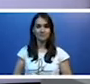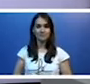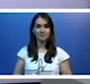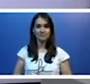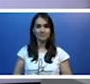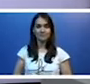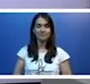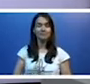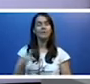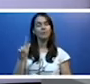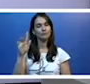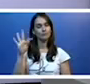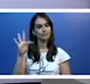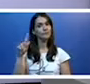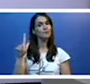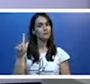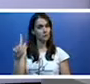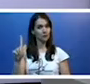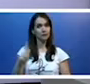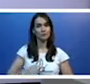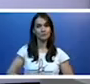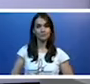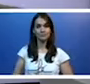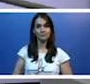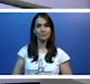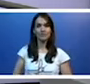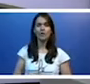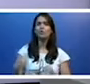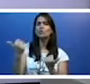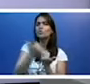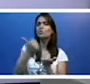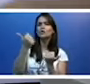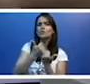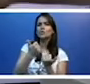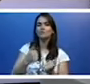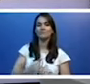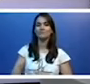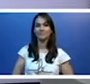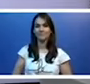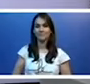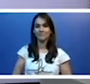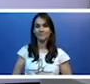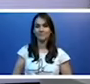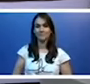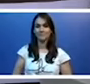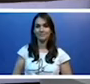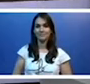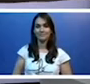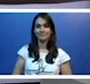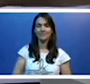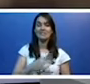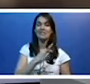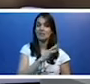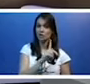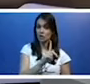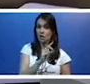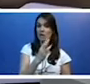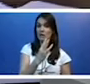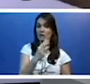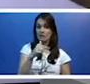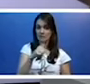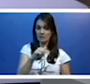tempo a tangente o Tom substitui os valores no lugar do Alfa vou colocar 37°